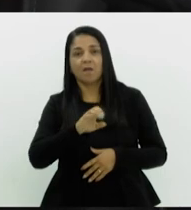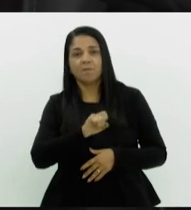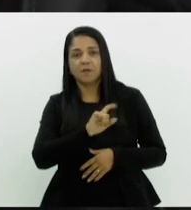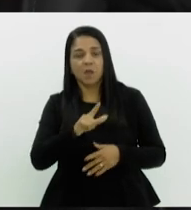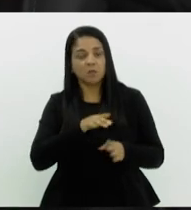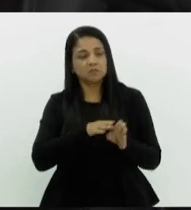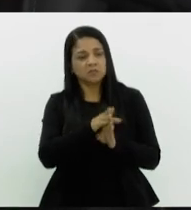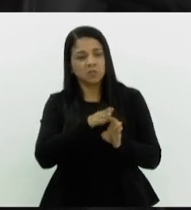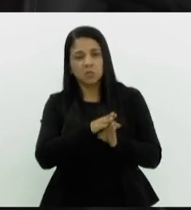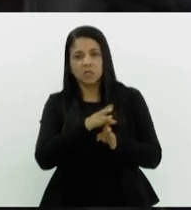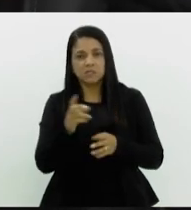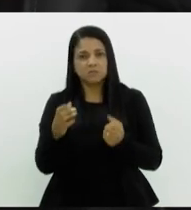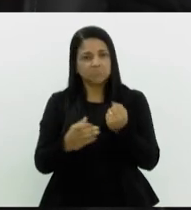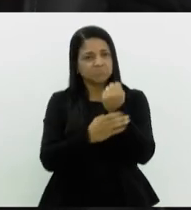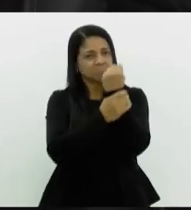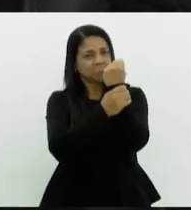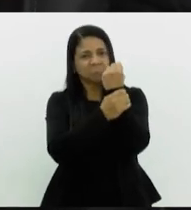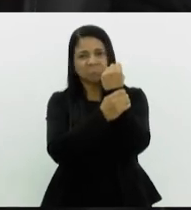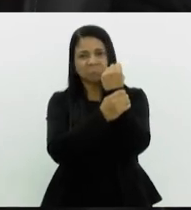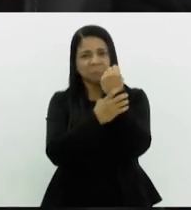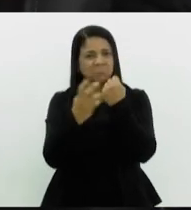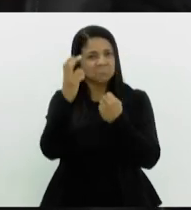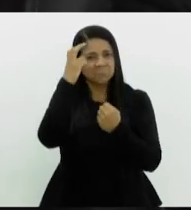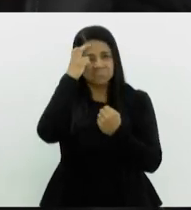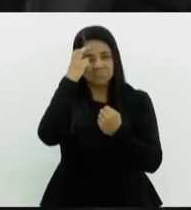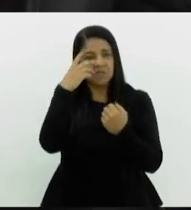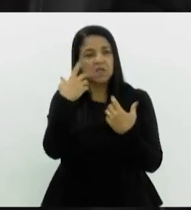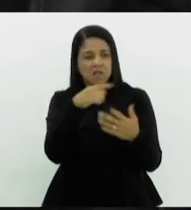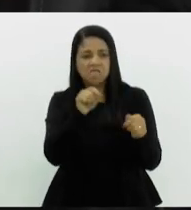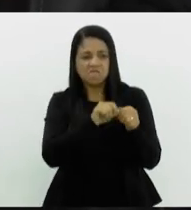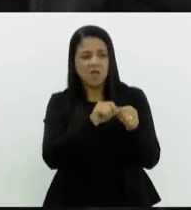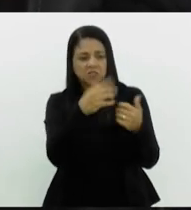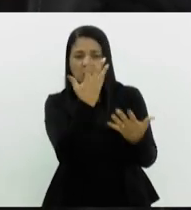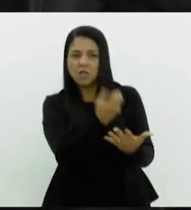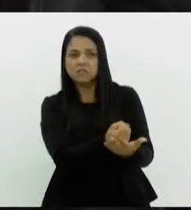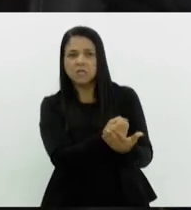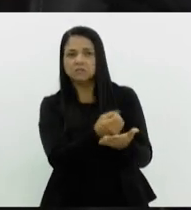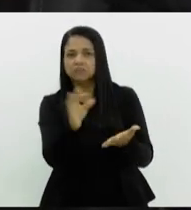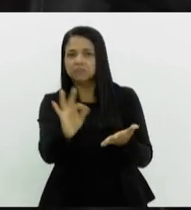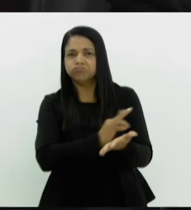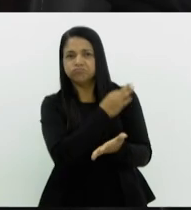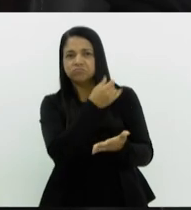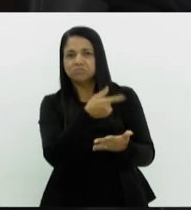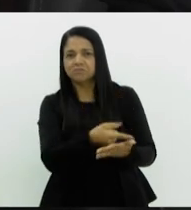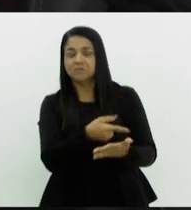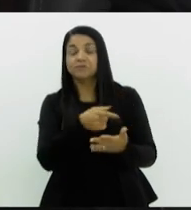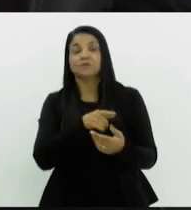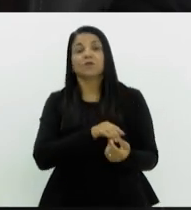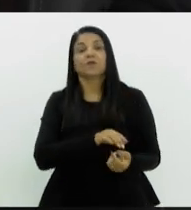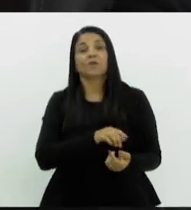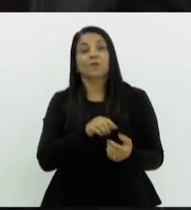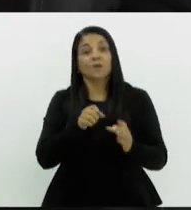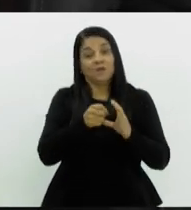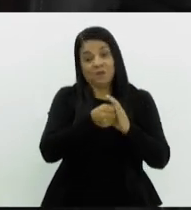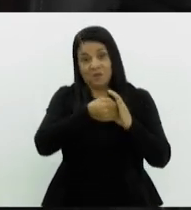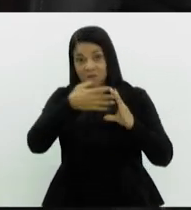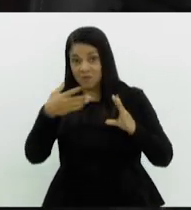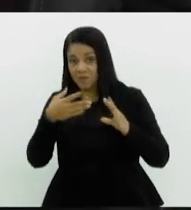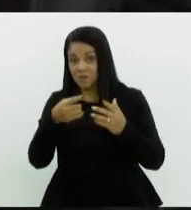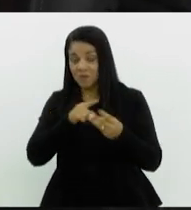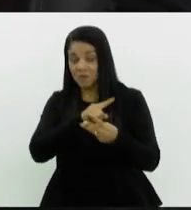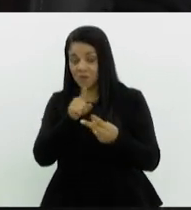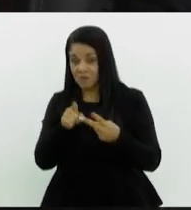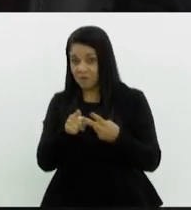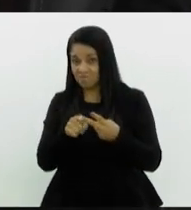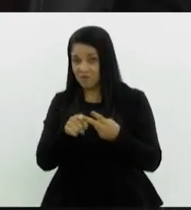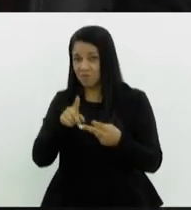de segurança. O que ele faz, eu aprovo. Um outro aspecto é que o Gabriel é um